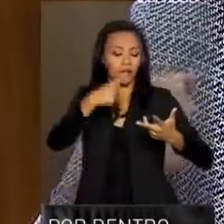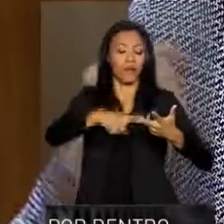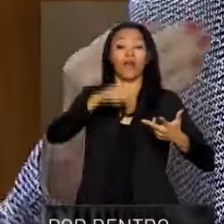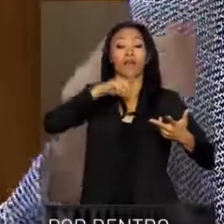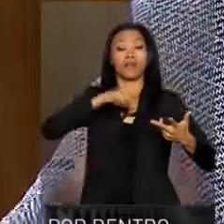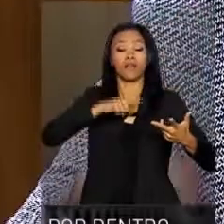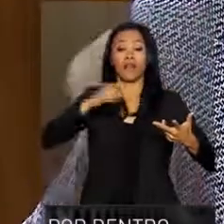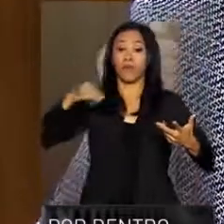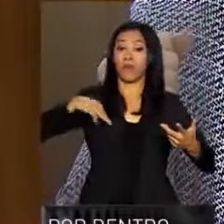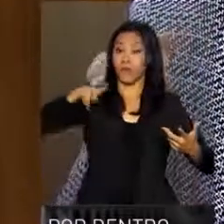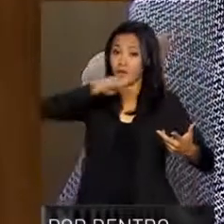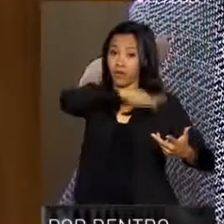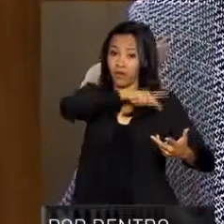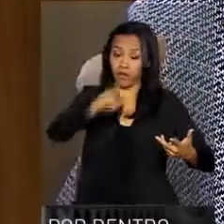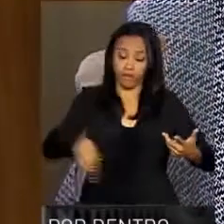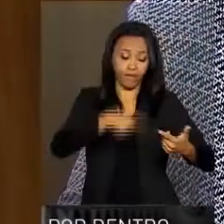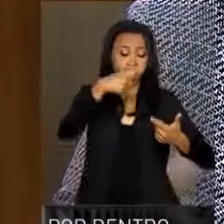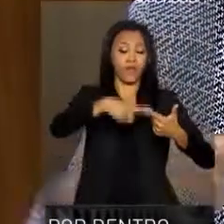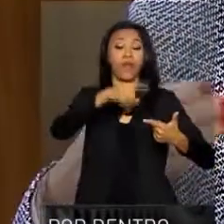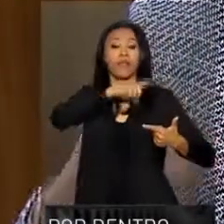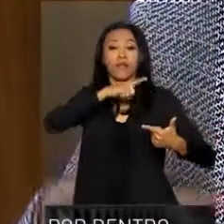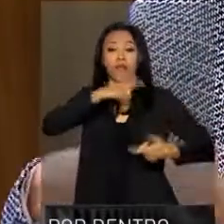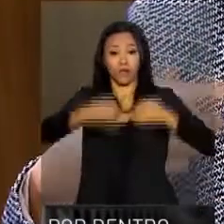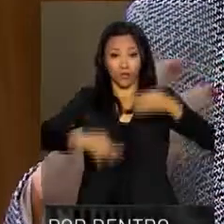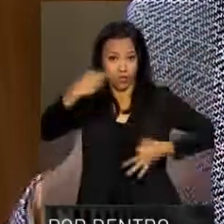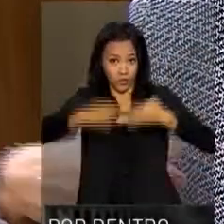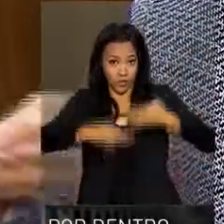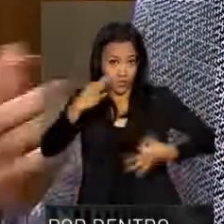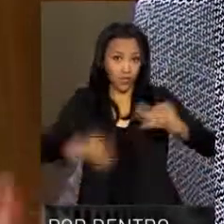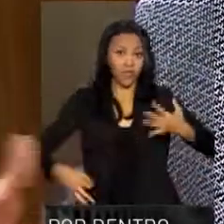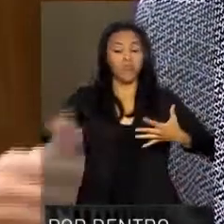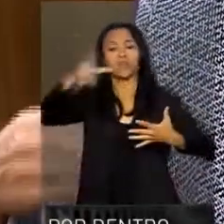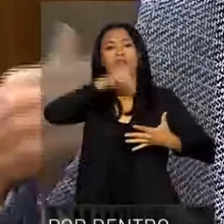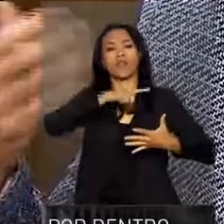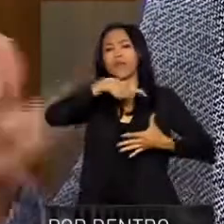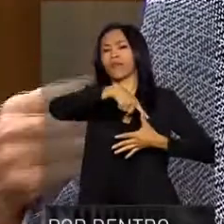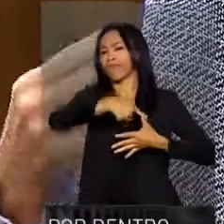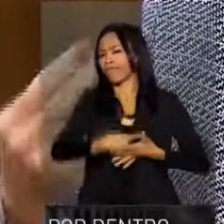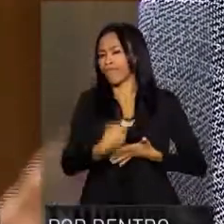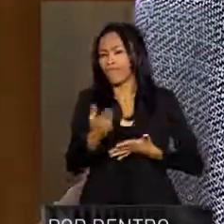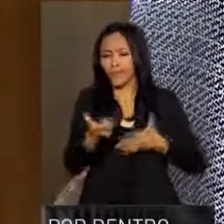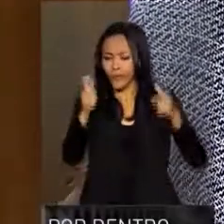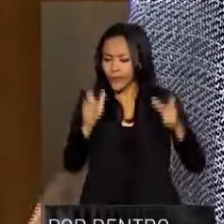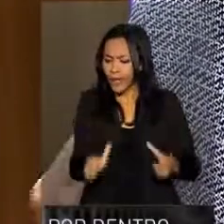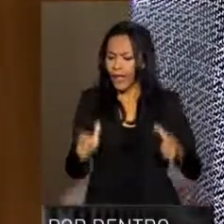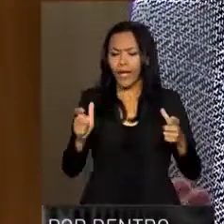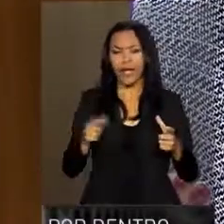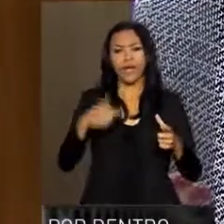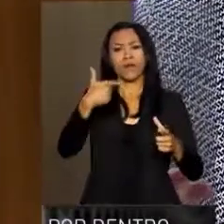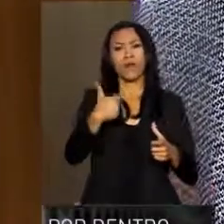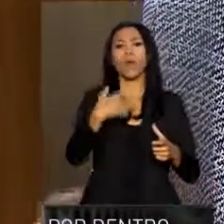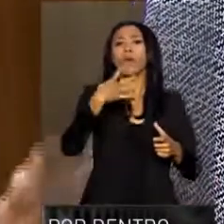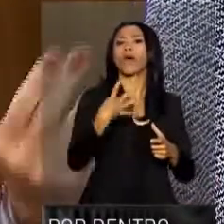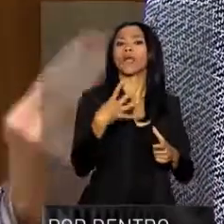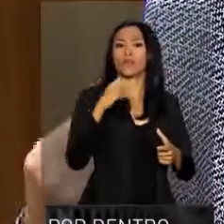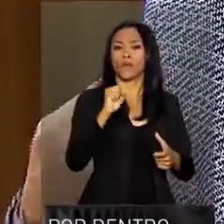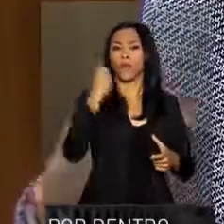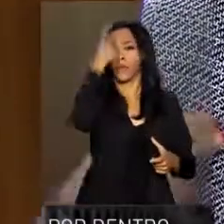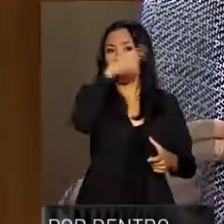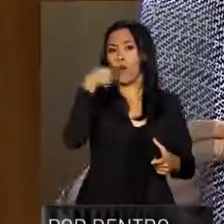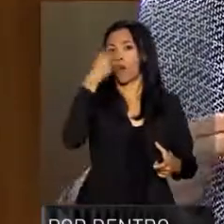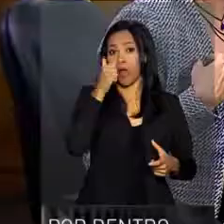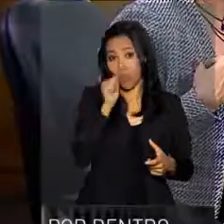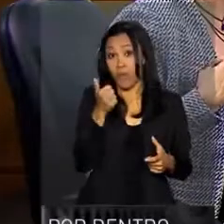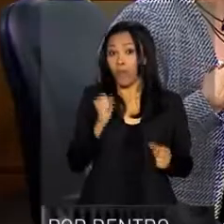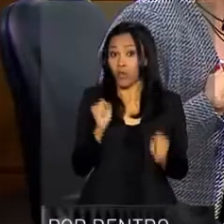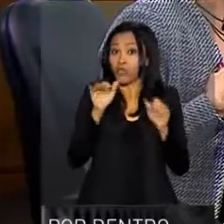ministério público ela tem a justiça lhe que já faz também tem um espaço onde ela pode ficar 48 horas se até